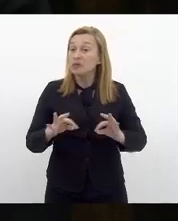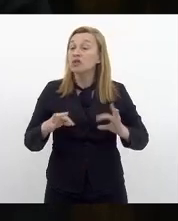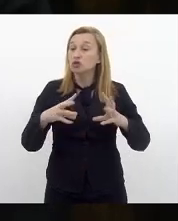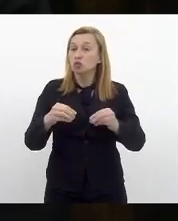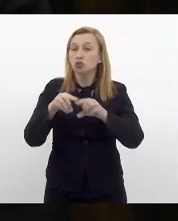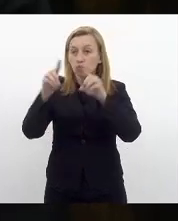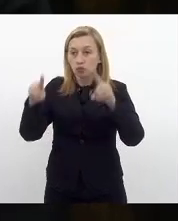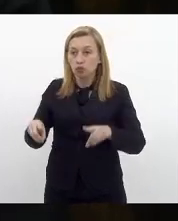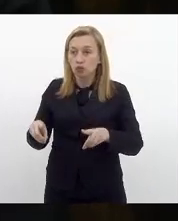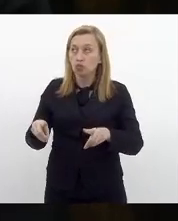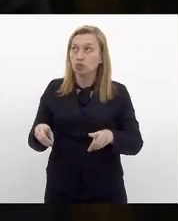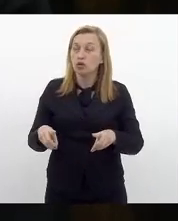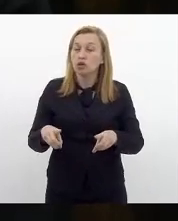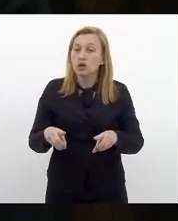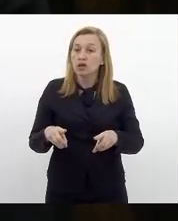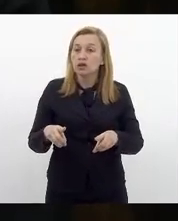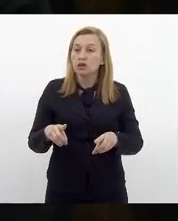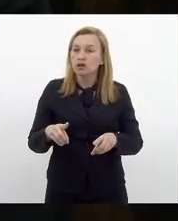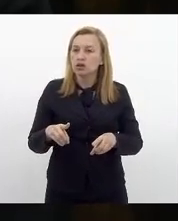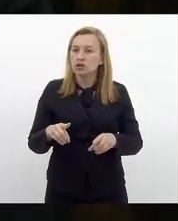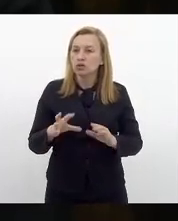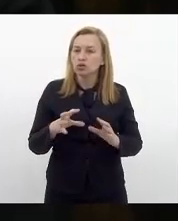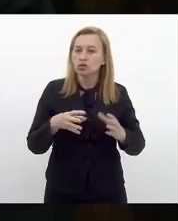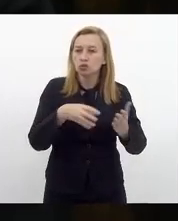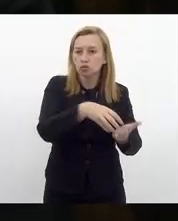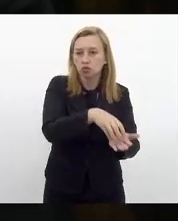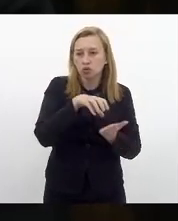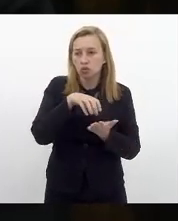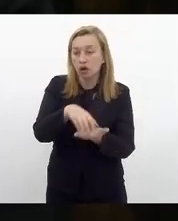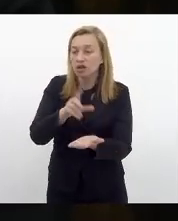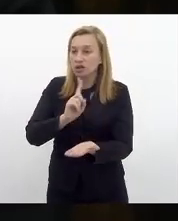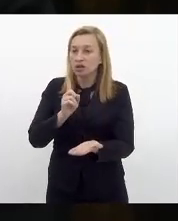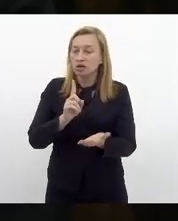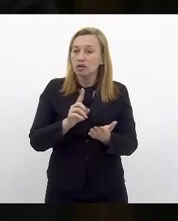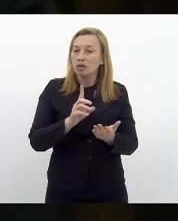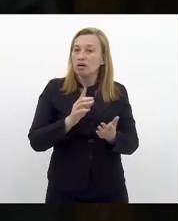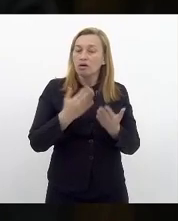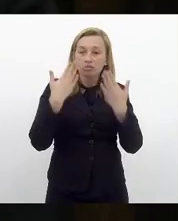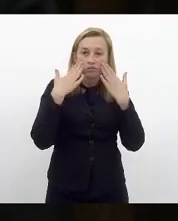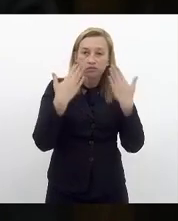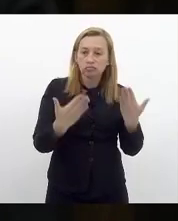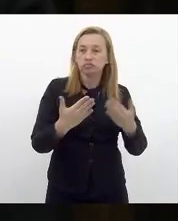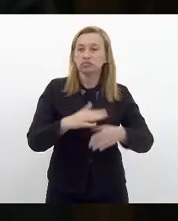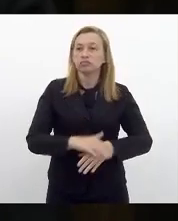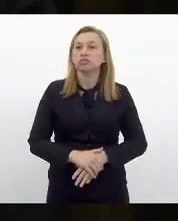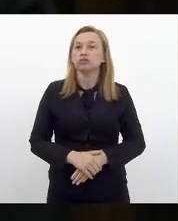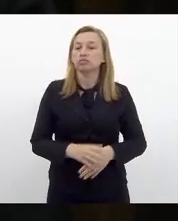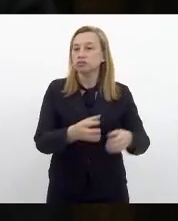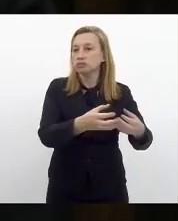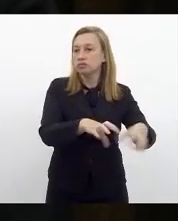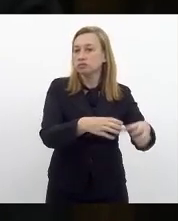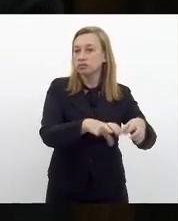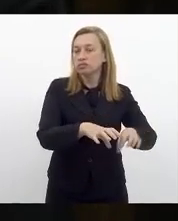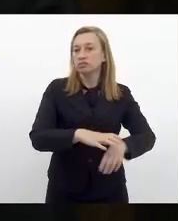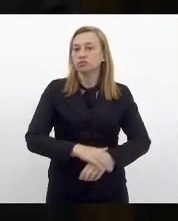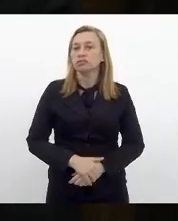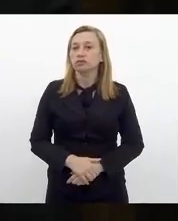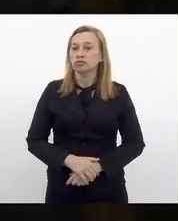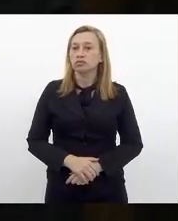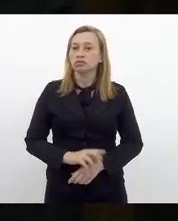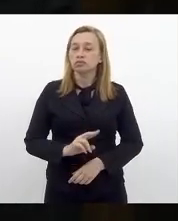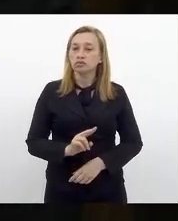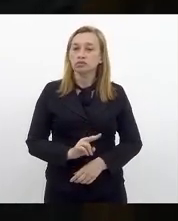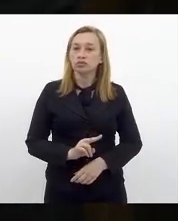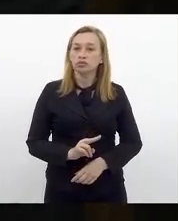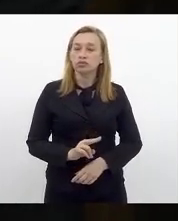servidores que não aos órgãos que não apresentaram a concurso público ou